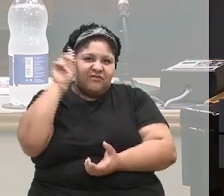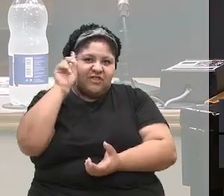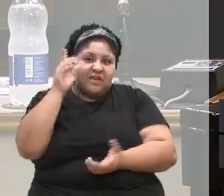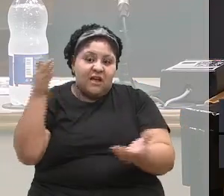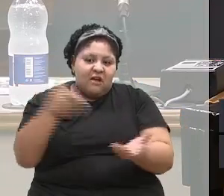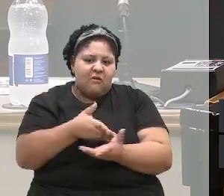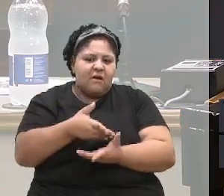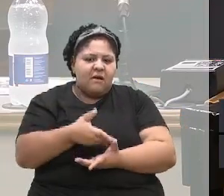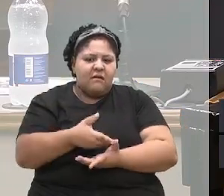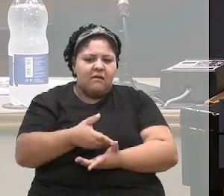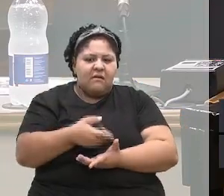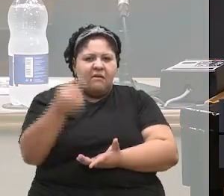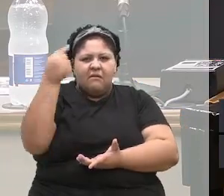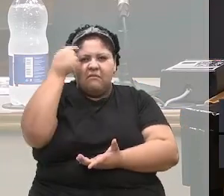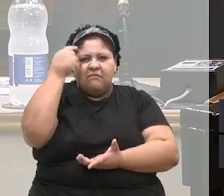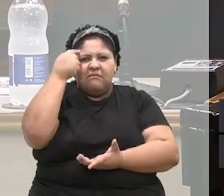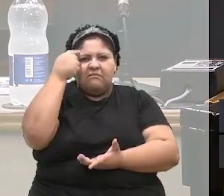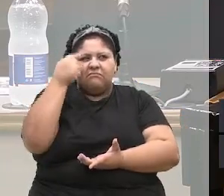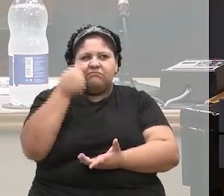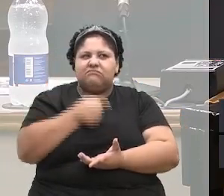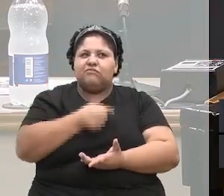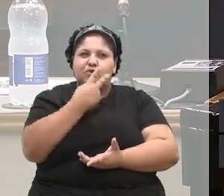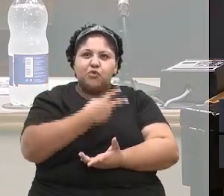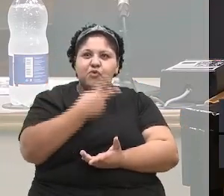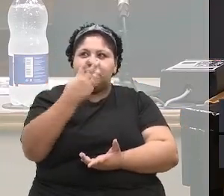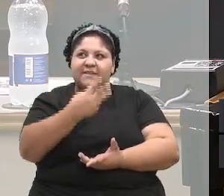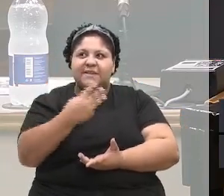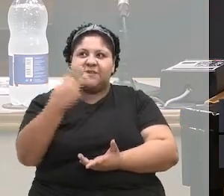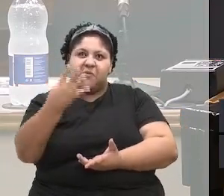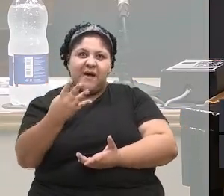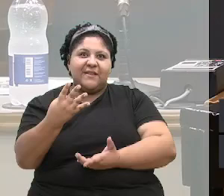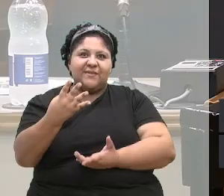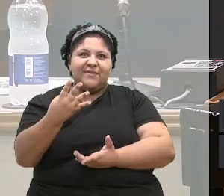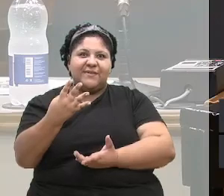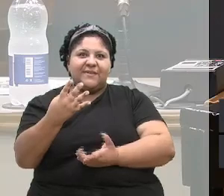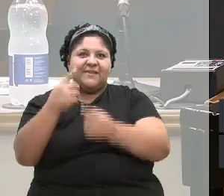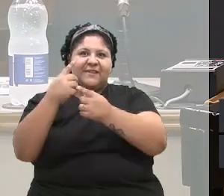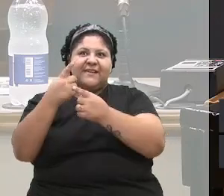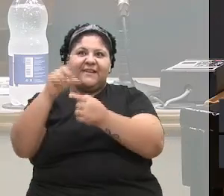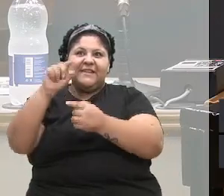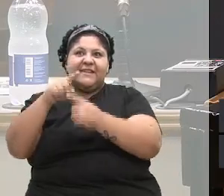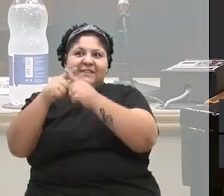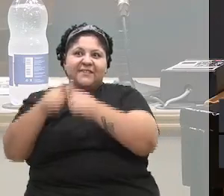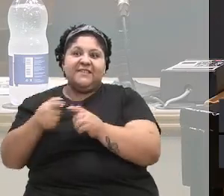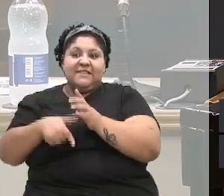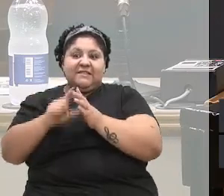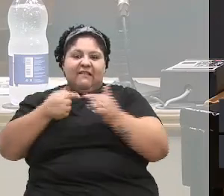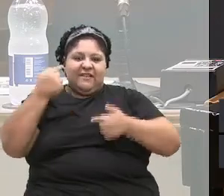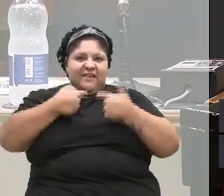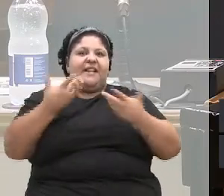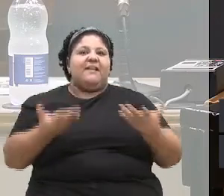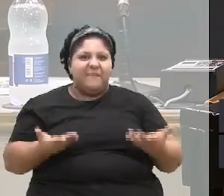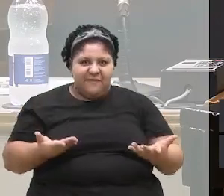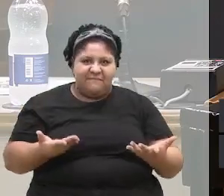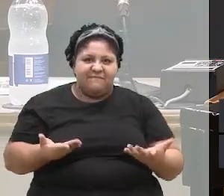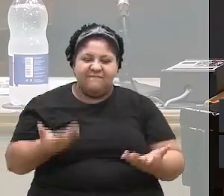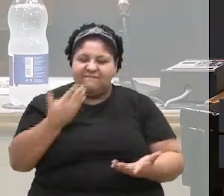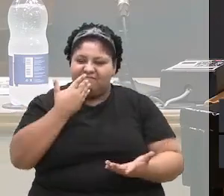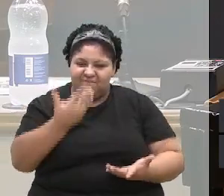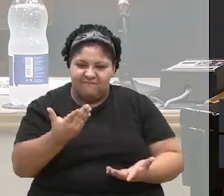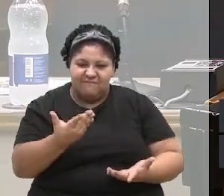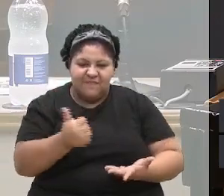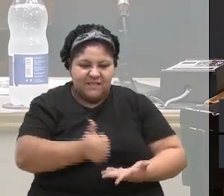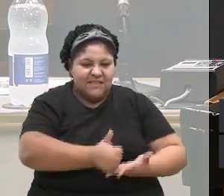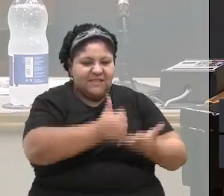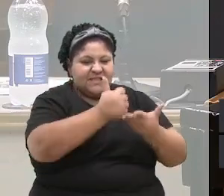nós pensemos 2, 3, 4, 10 vezes antes de reclamar de alguma coisa. Então peço encarecidamente apoio dos